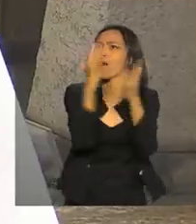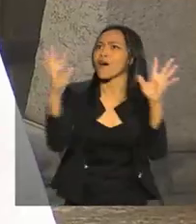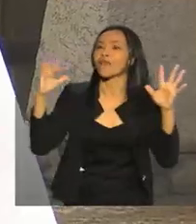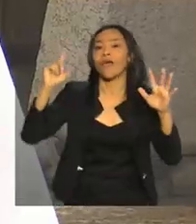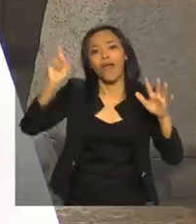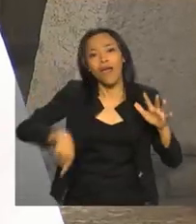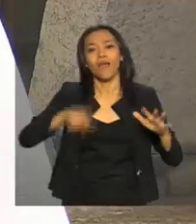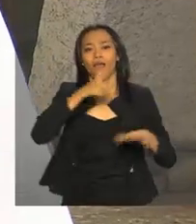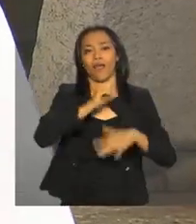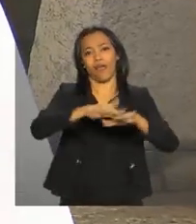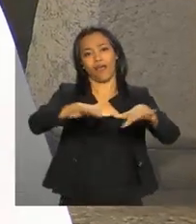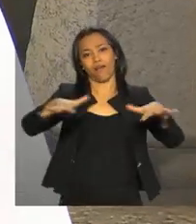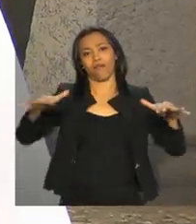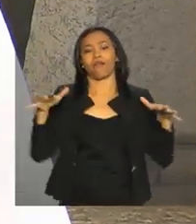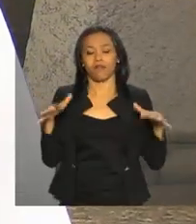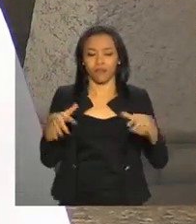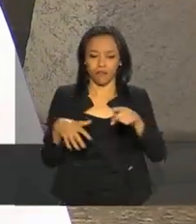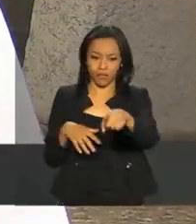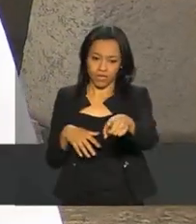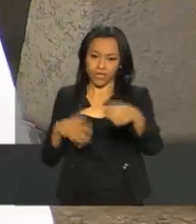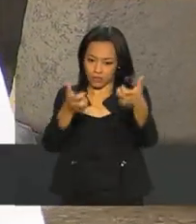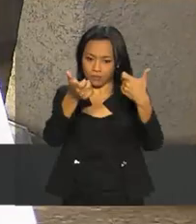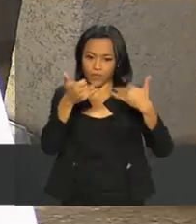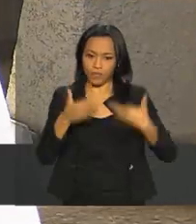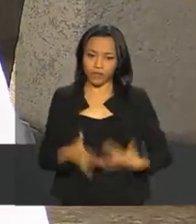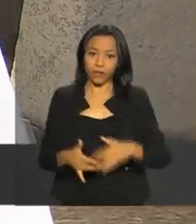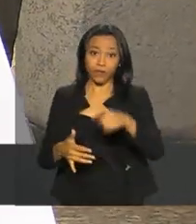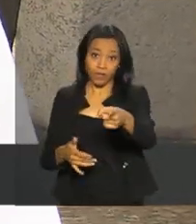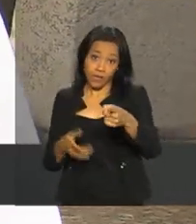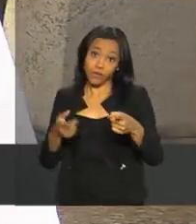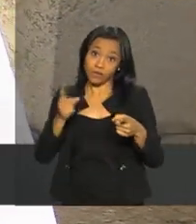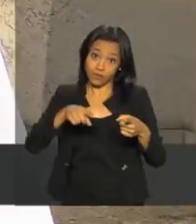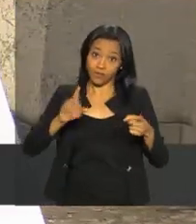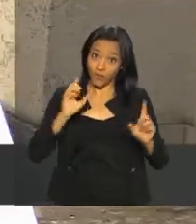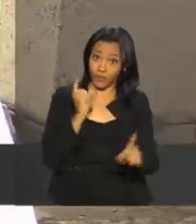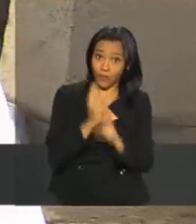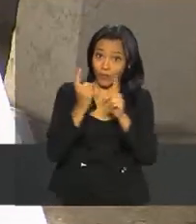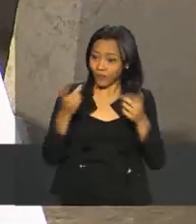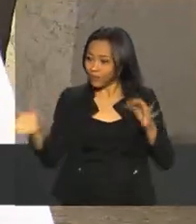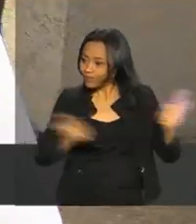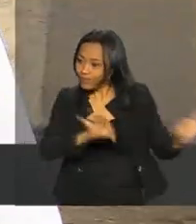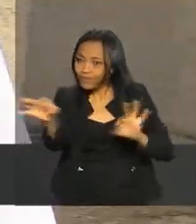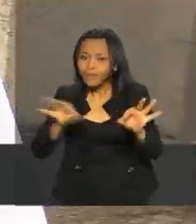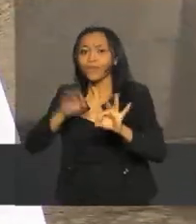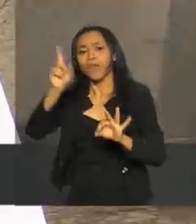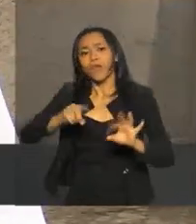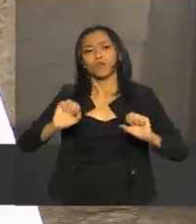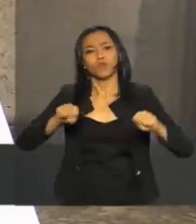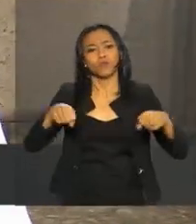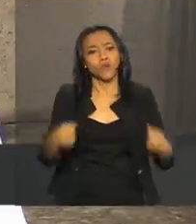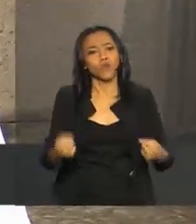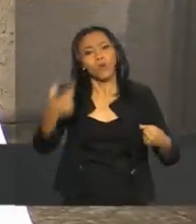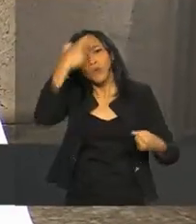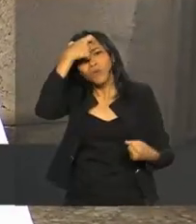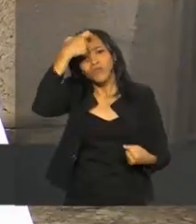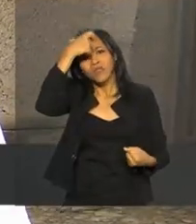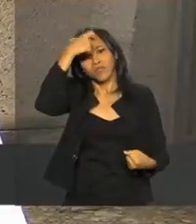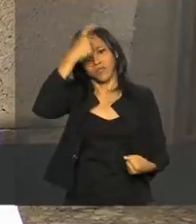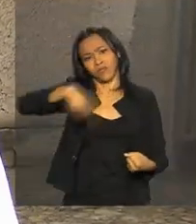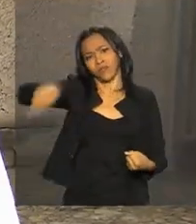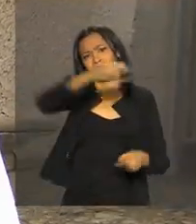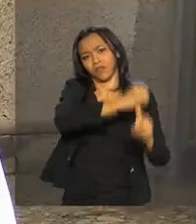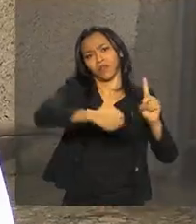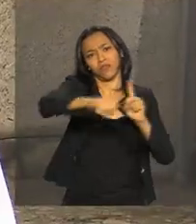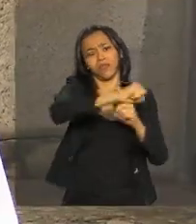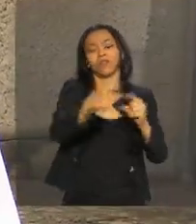Em vez de mato, tem água. Esse evento faz parte de um esforço para a conscientização da população, da sociedade em geral,